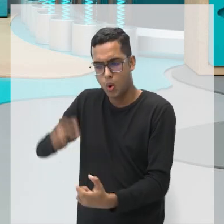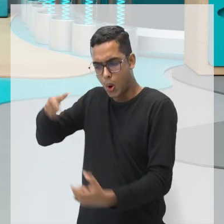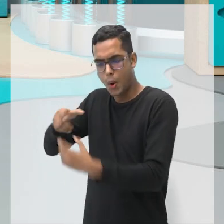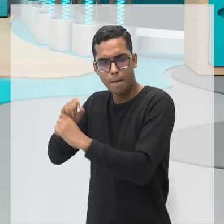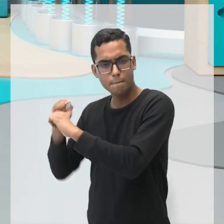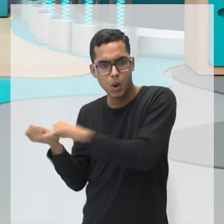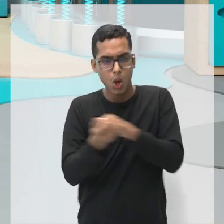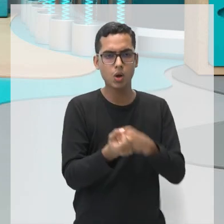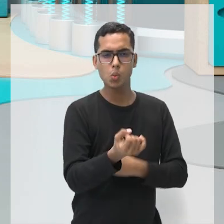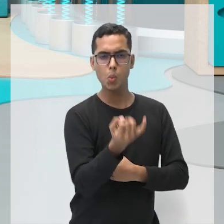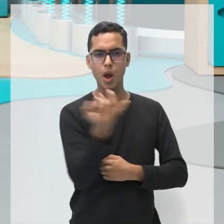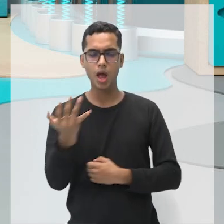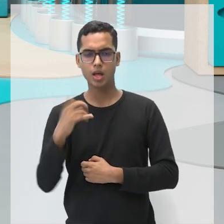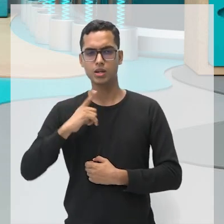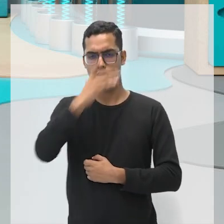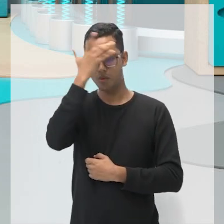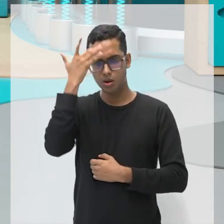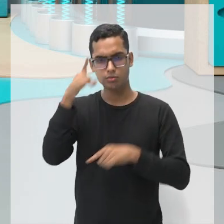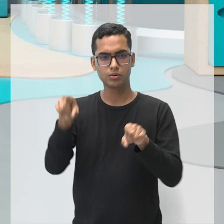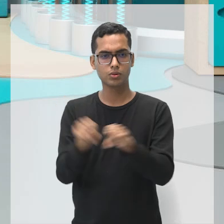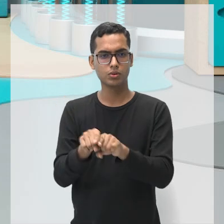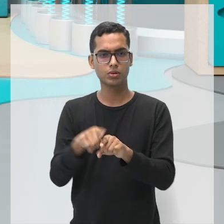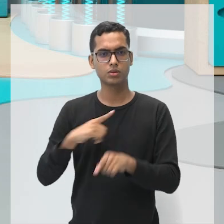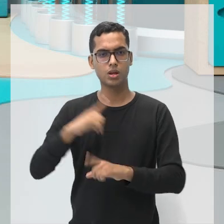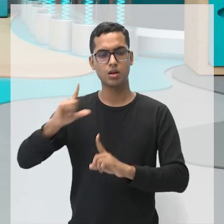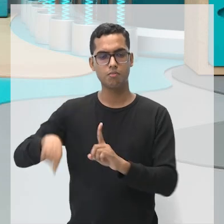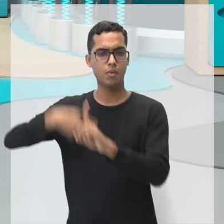em campo, em cada equipe, enquanto que